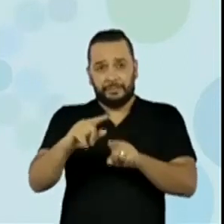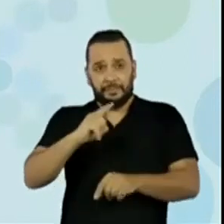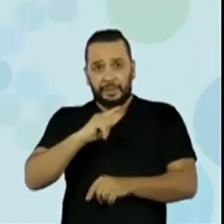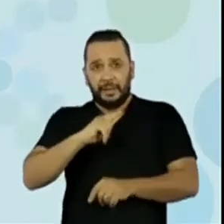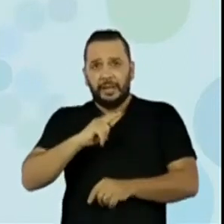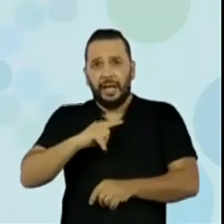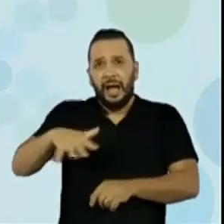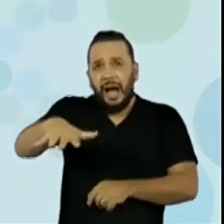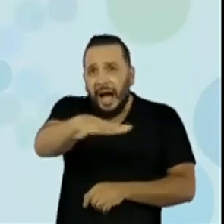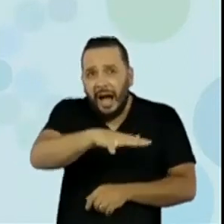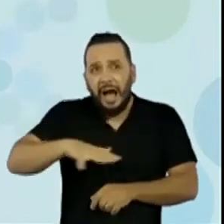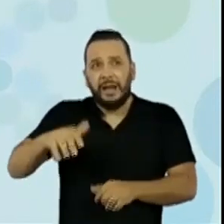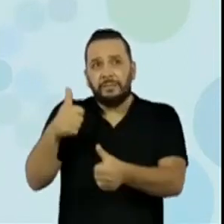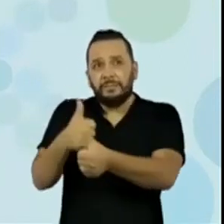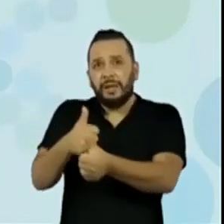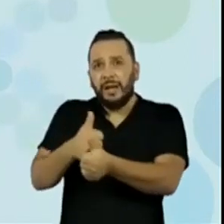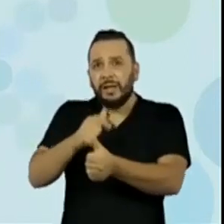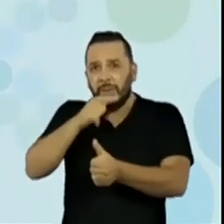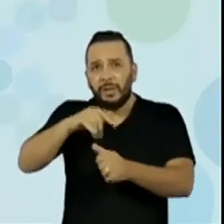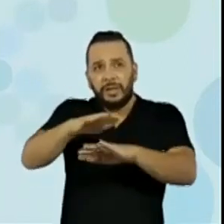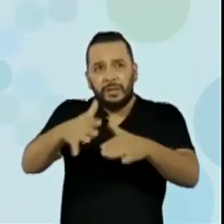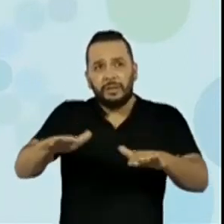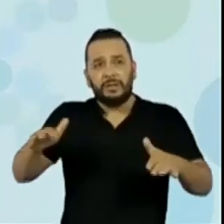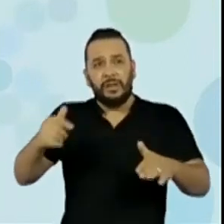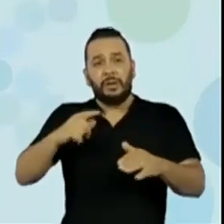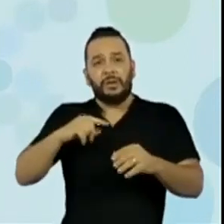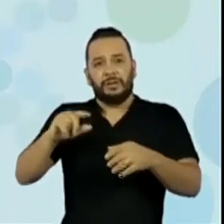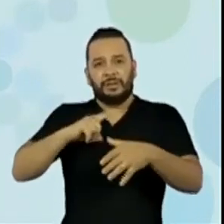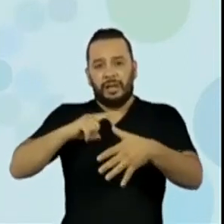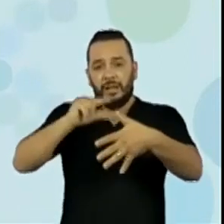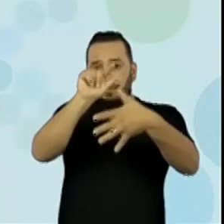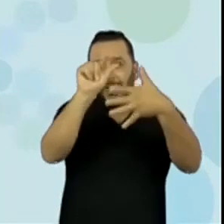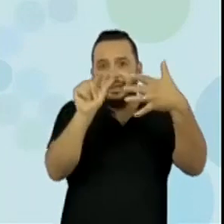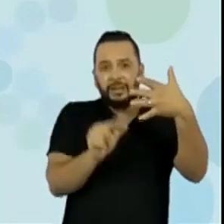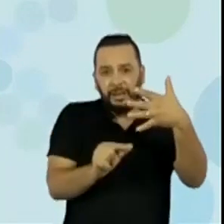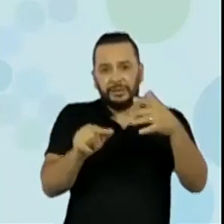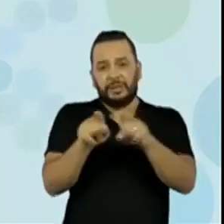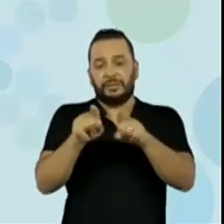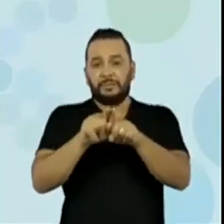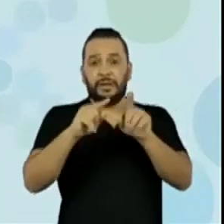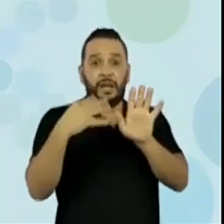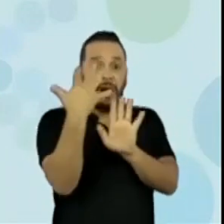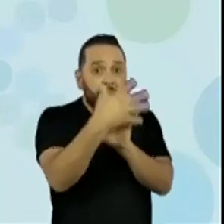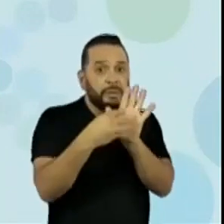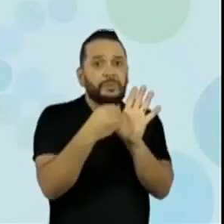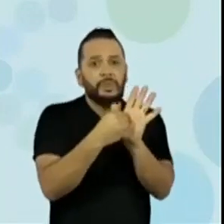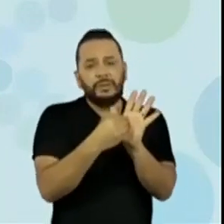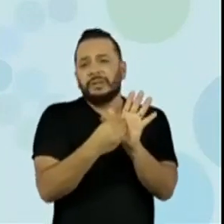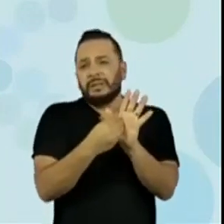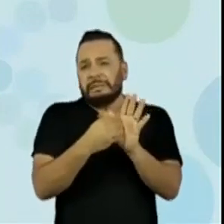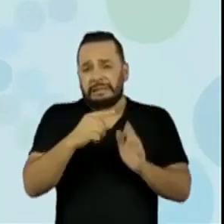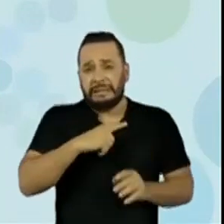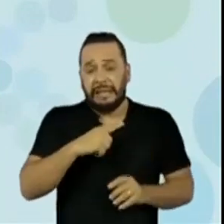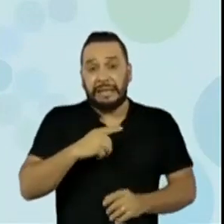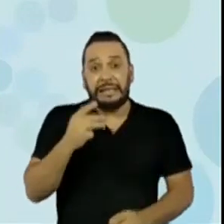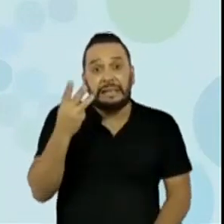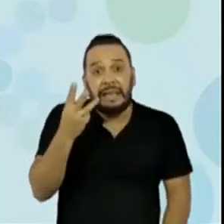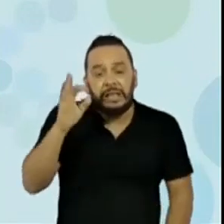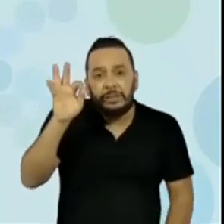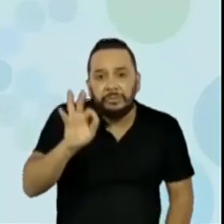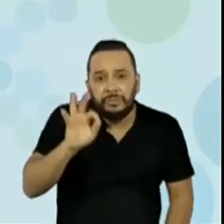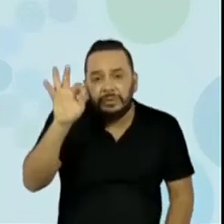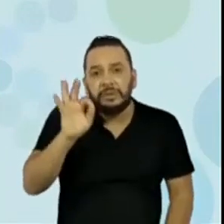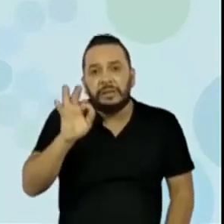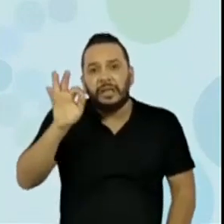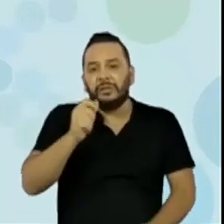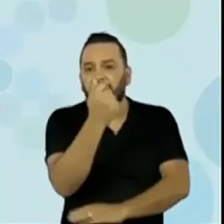litorâneos, primitivamente recobertos pela Mata Atlântica e na região amazônica. Restam hoje apenas 3% da extensão